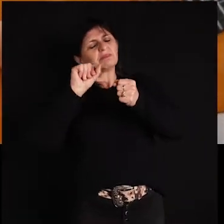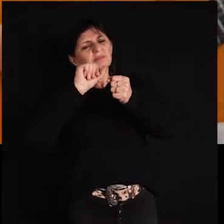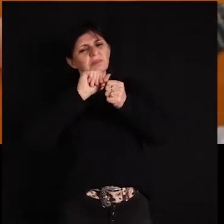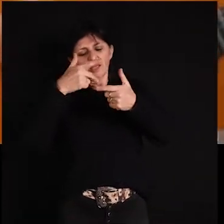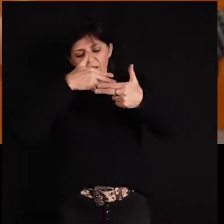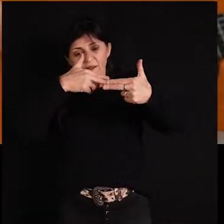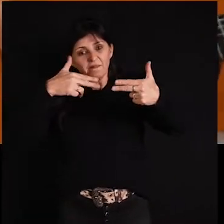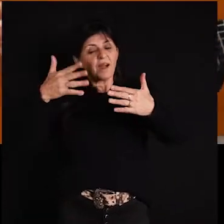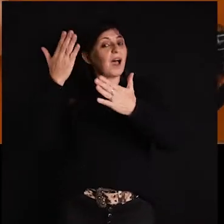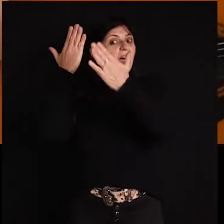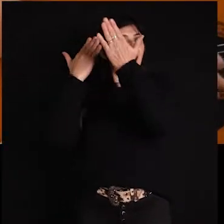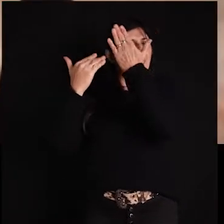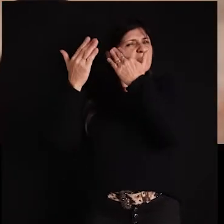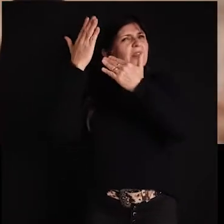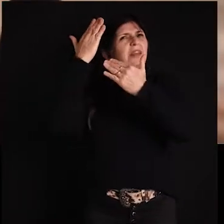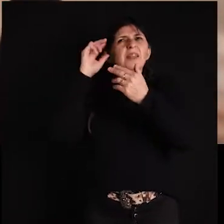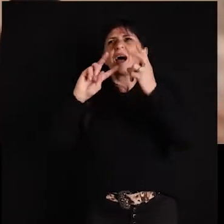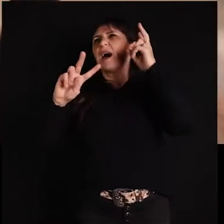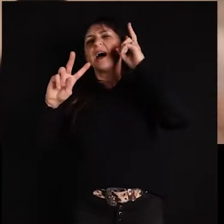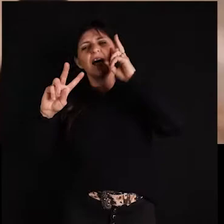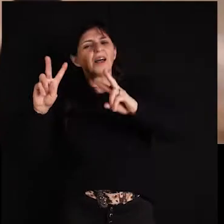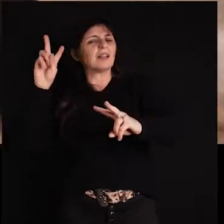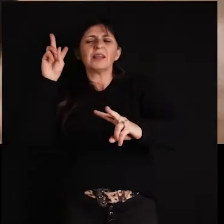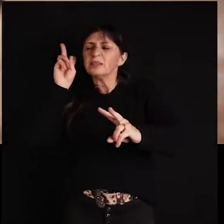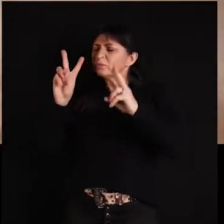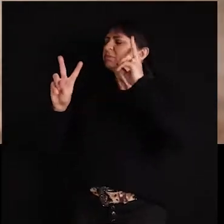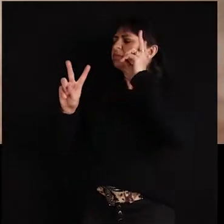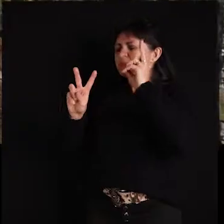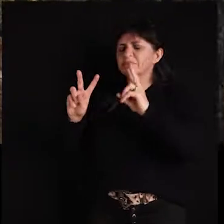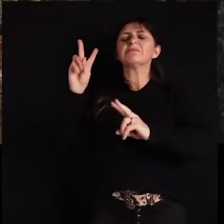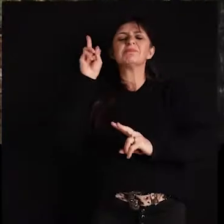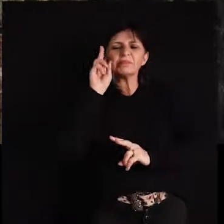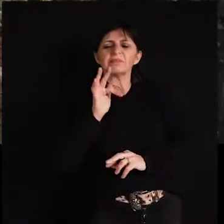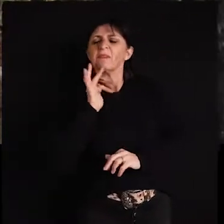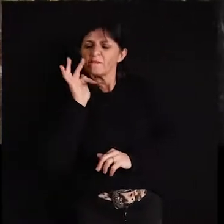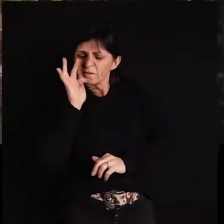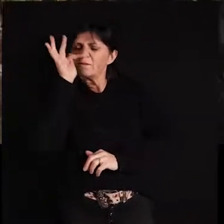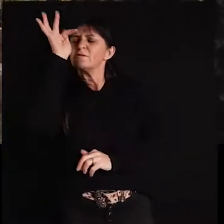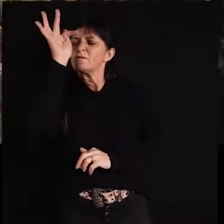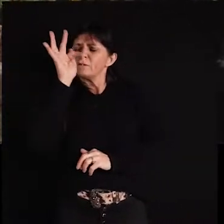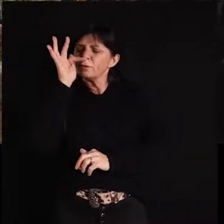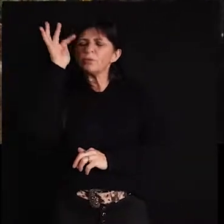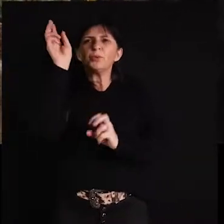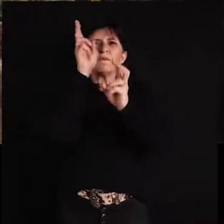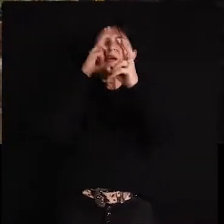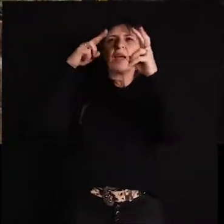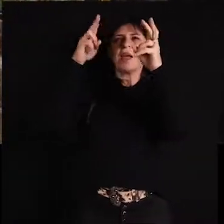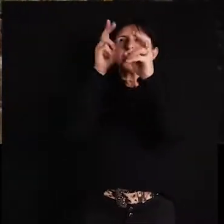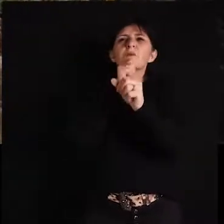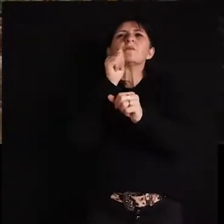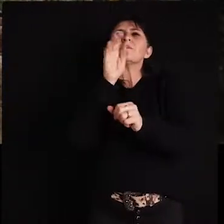invernadas de ânsias perdidas, ensina a vida no lombo